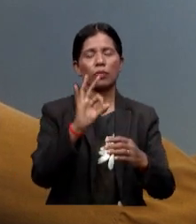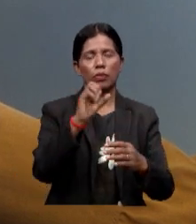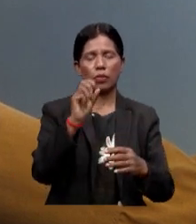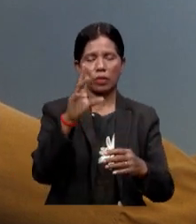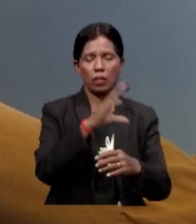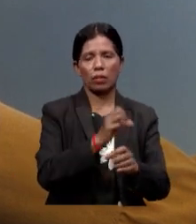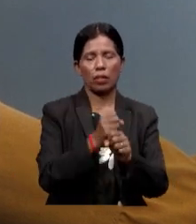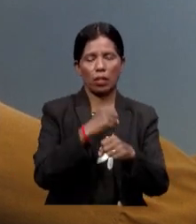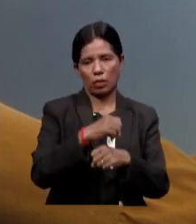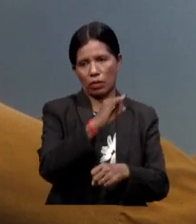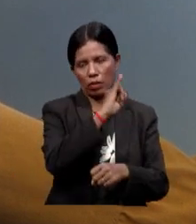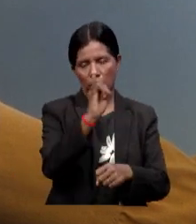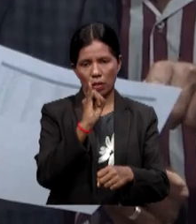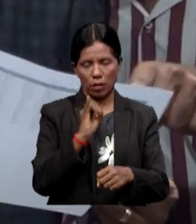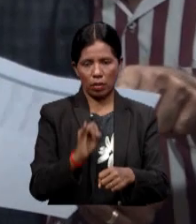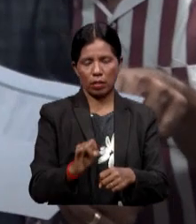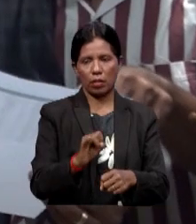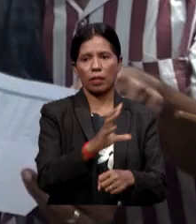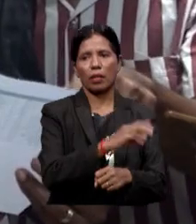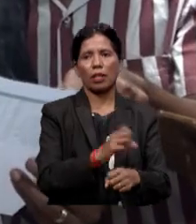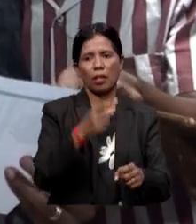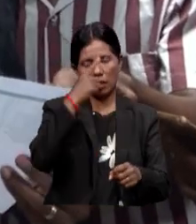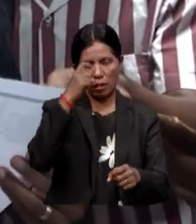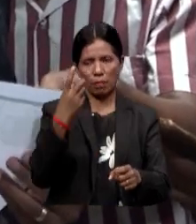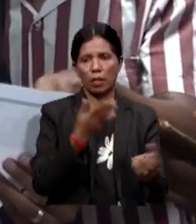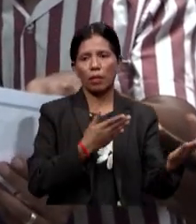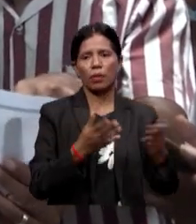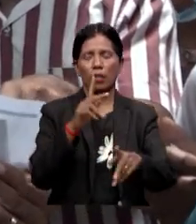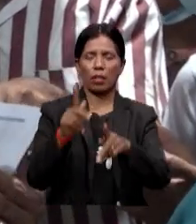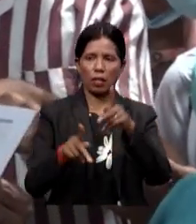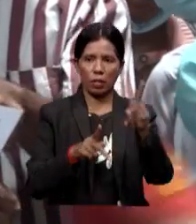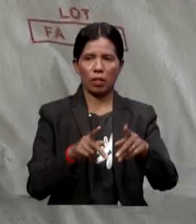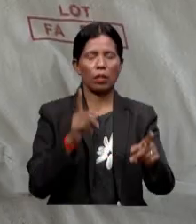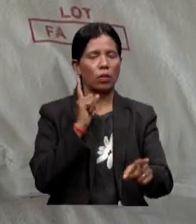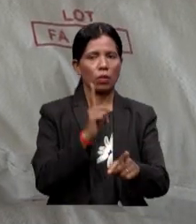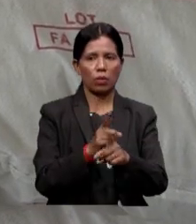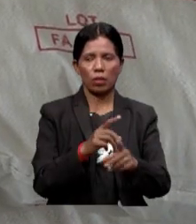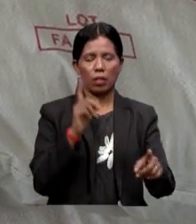atuando a investigação do inspetor geral AIFAESA. Tamba, a tama é mahirak nebe, lolos, la